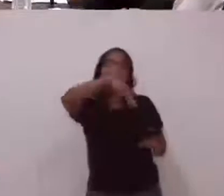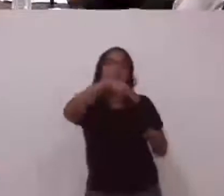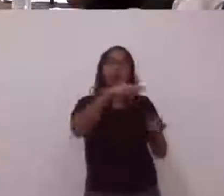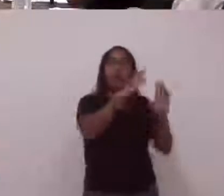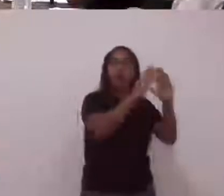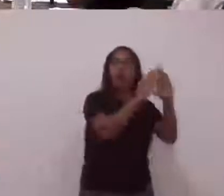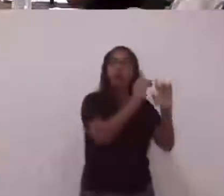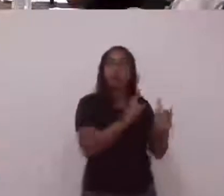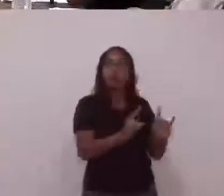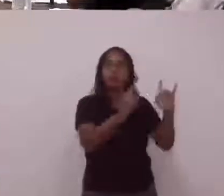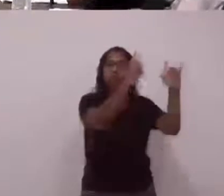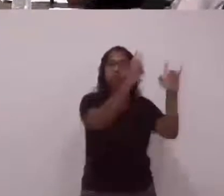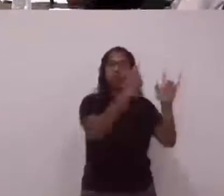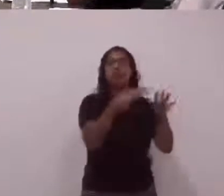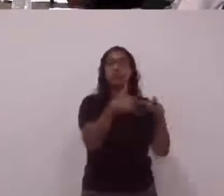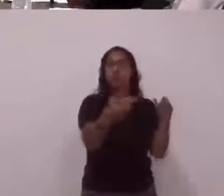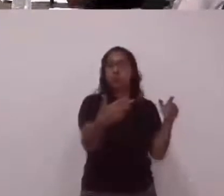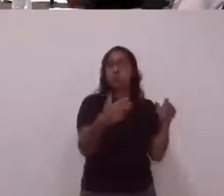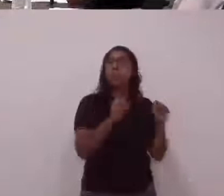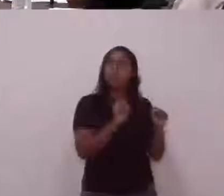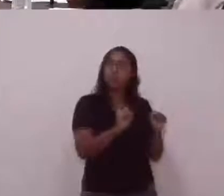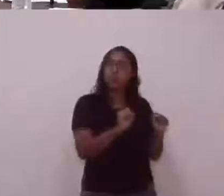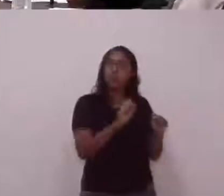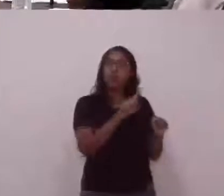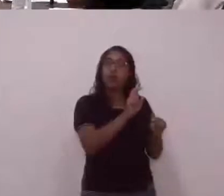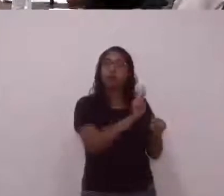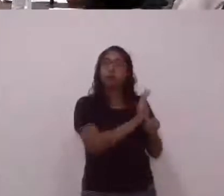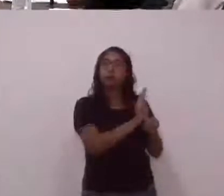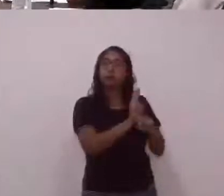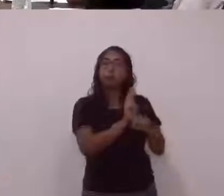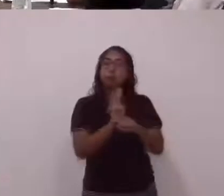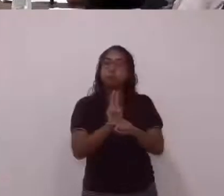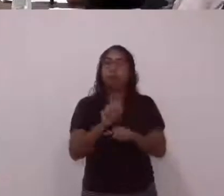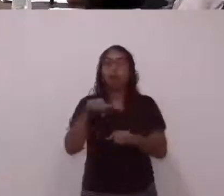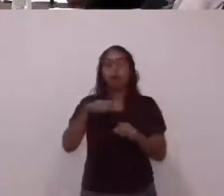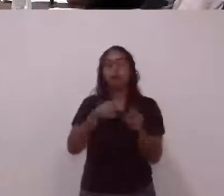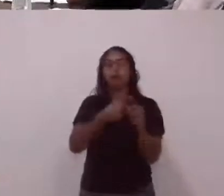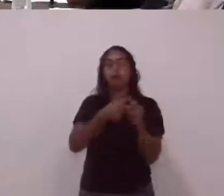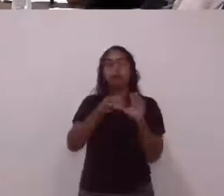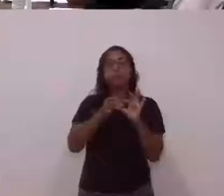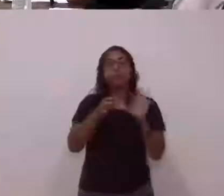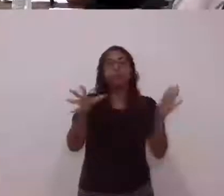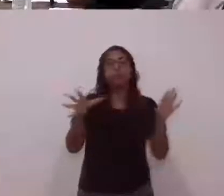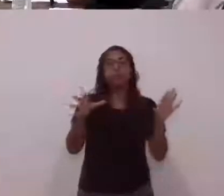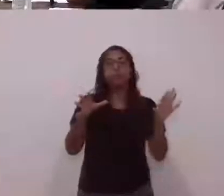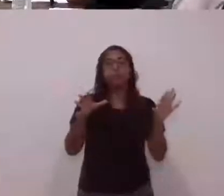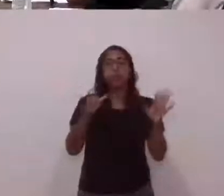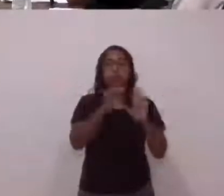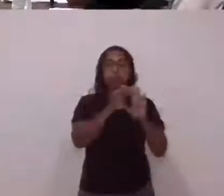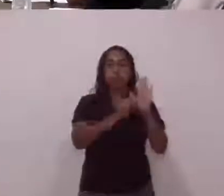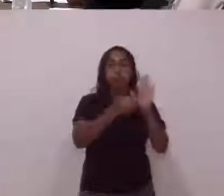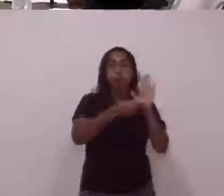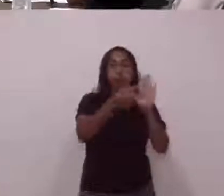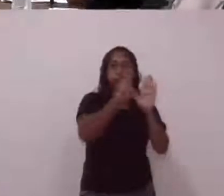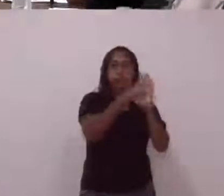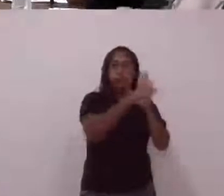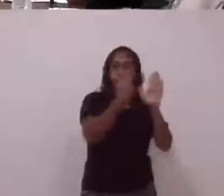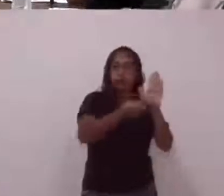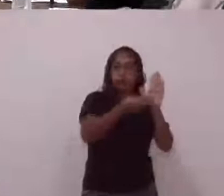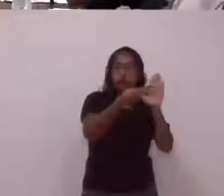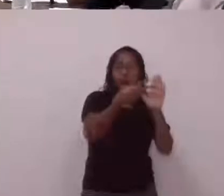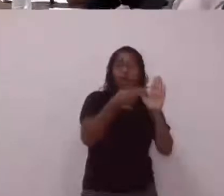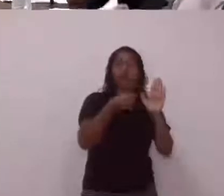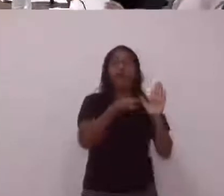Polícia Civil ou Militar, em imóvel cedido pelo município. Art. 1, inciso 2. Esses